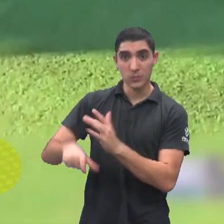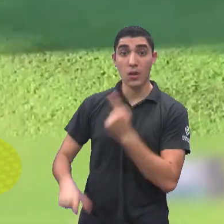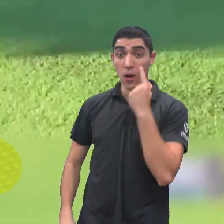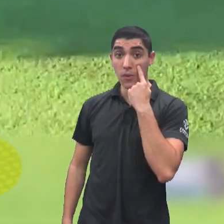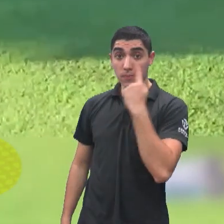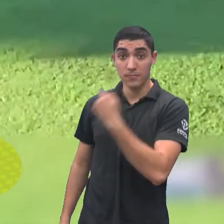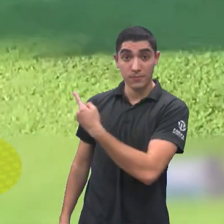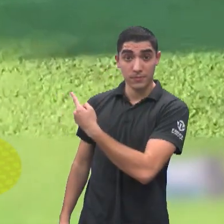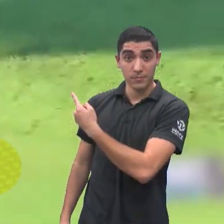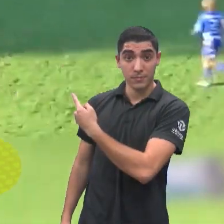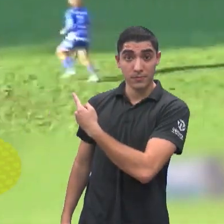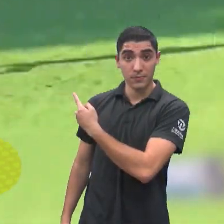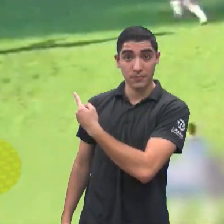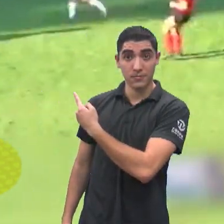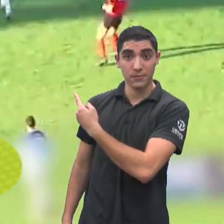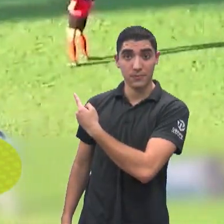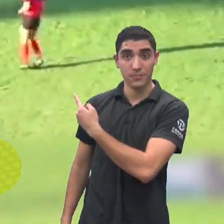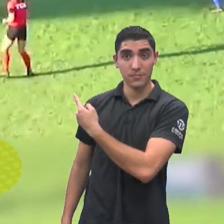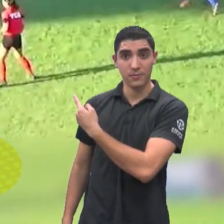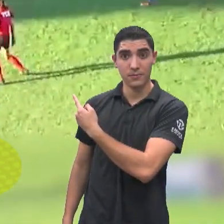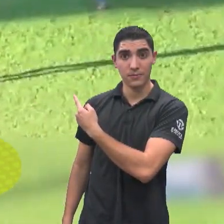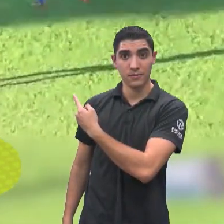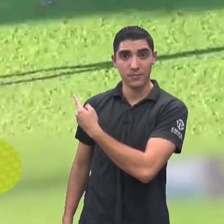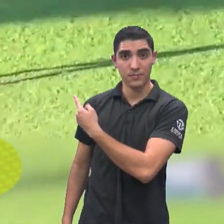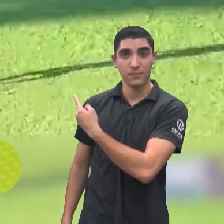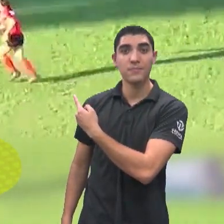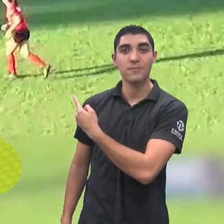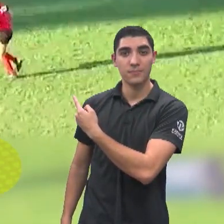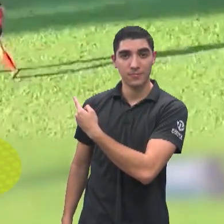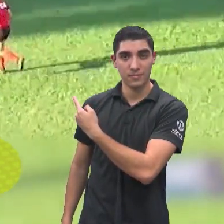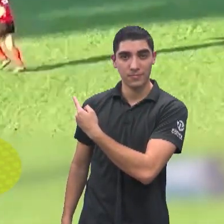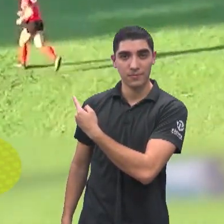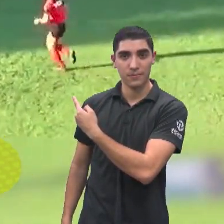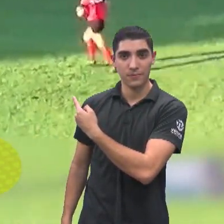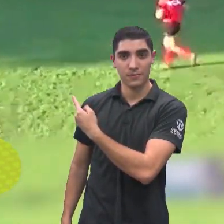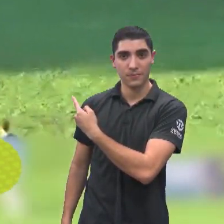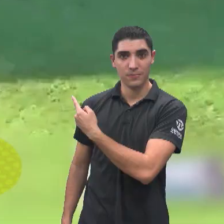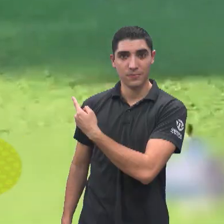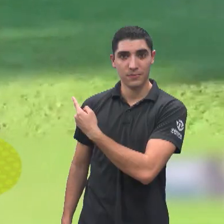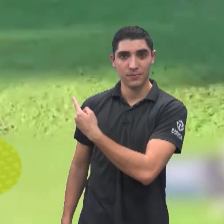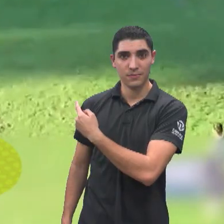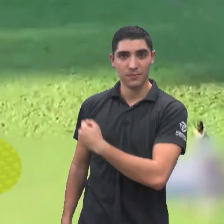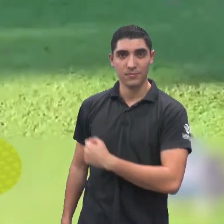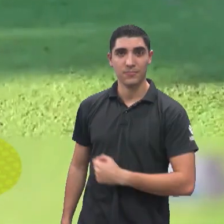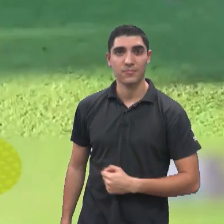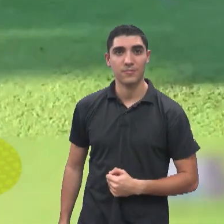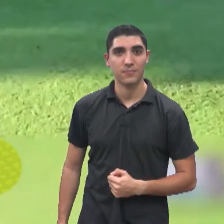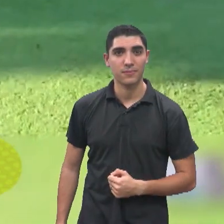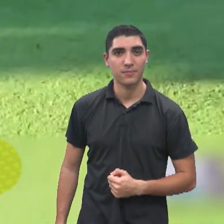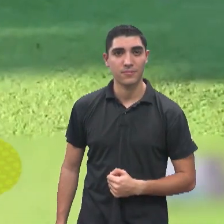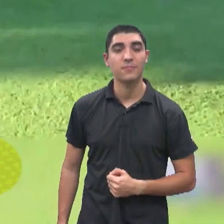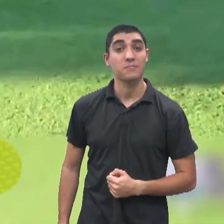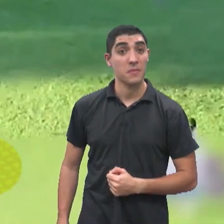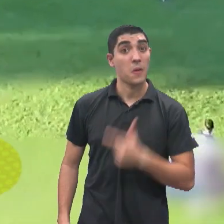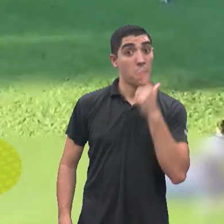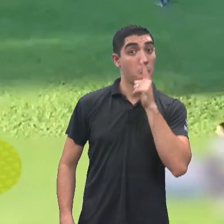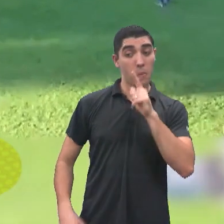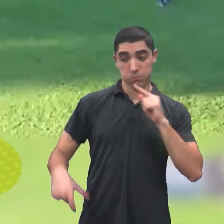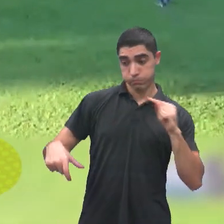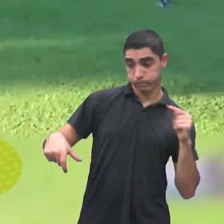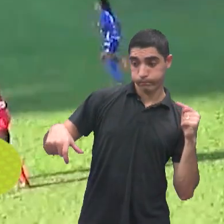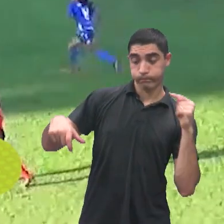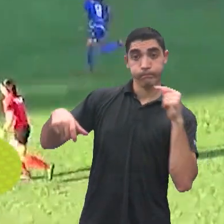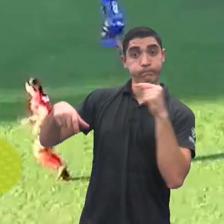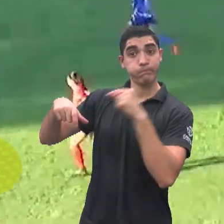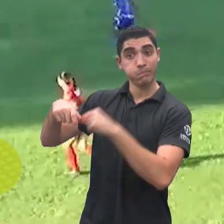Yolanda saiu da área e afastou mal nos pés de Tayla, que da intermediária mandou para o gol, fazendo um golaço no